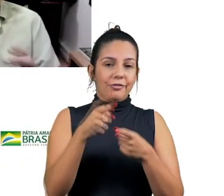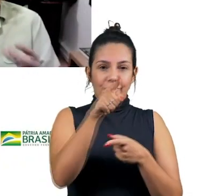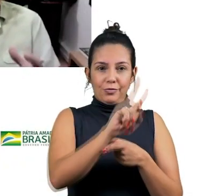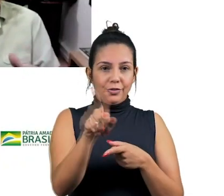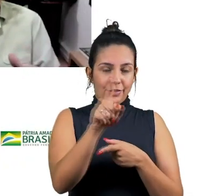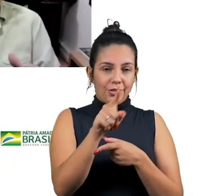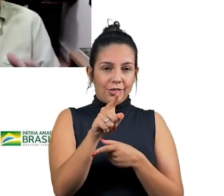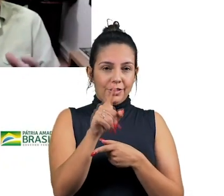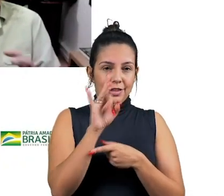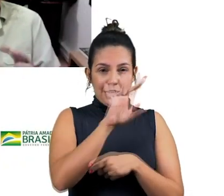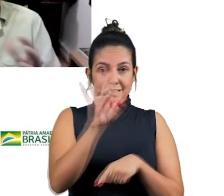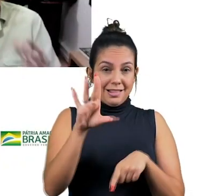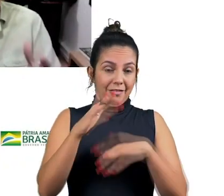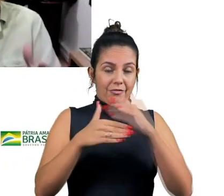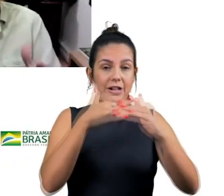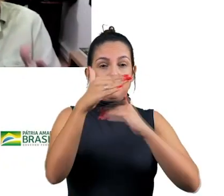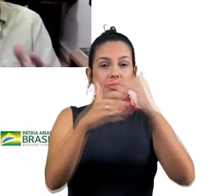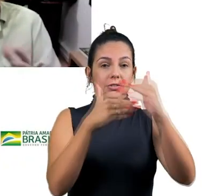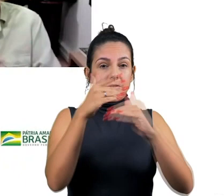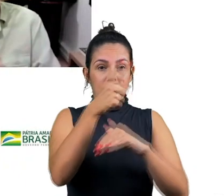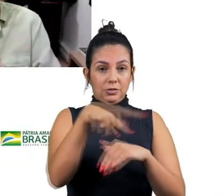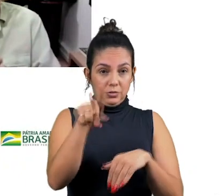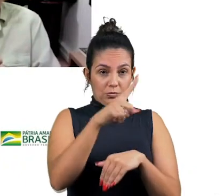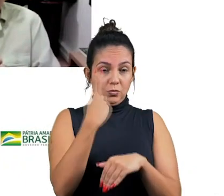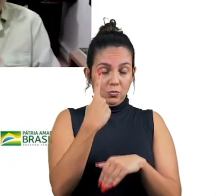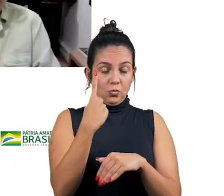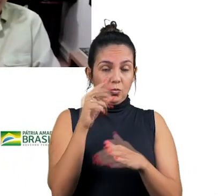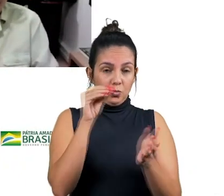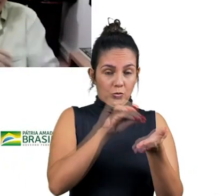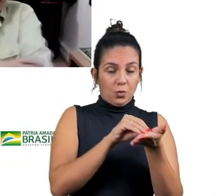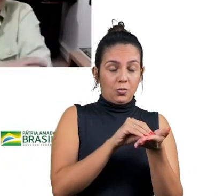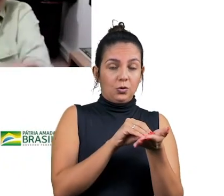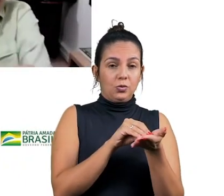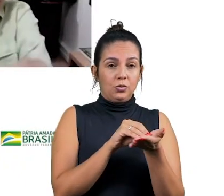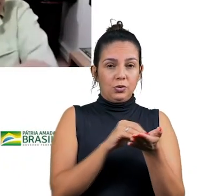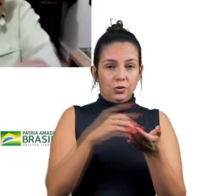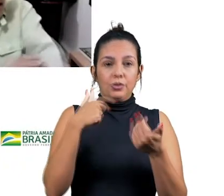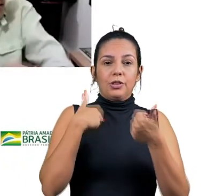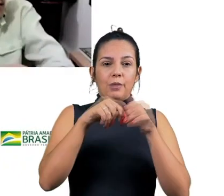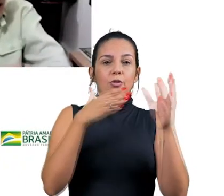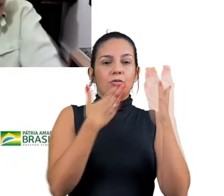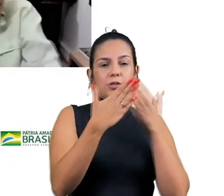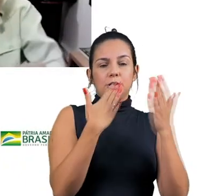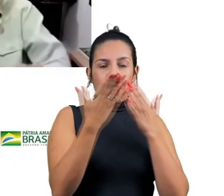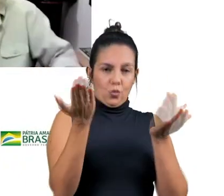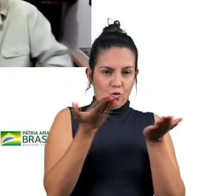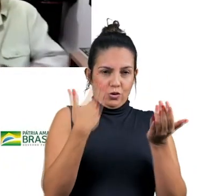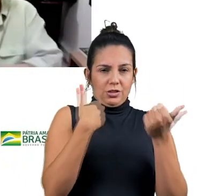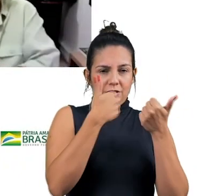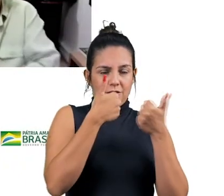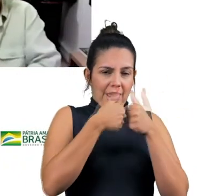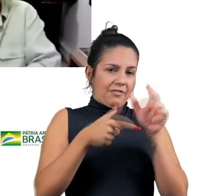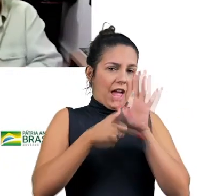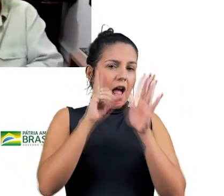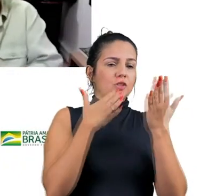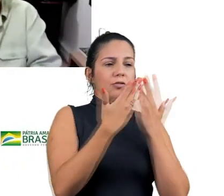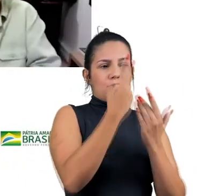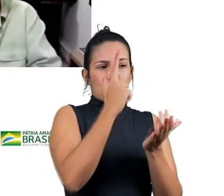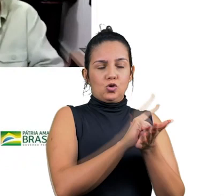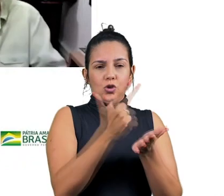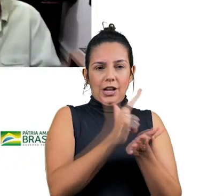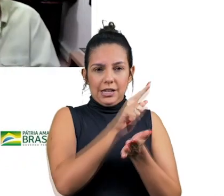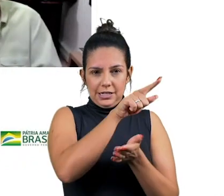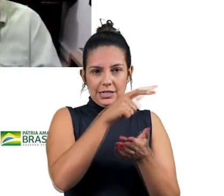não, cada vez mais, e esse é um ponto que hoje eu estava conversando com um jornalista que está escrevendo um negócio sobre